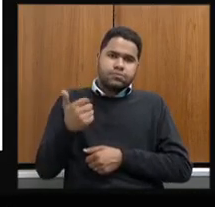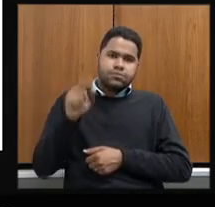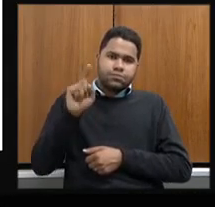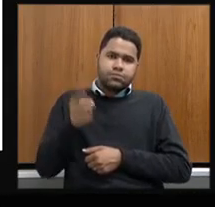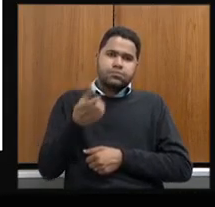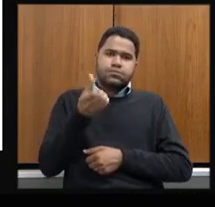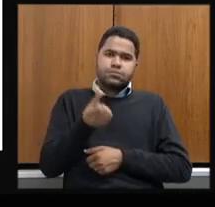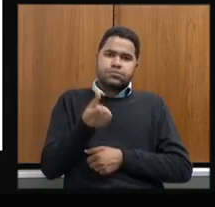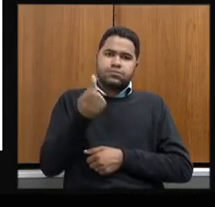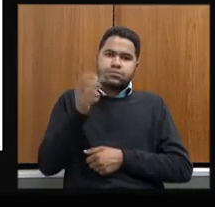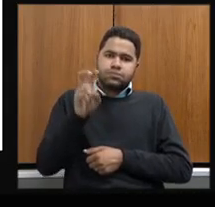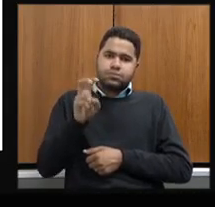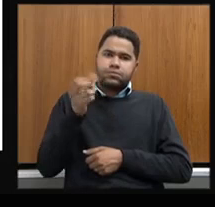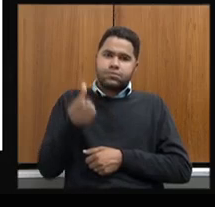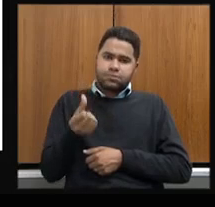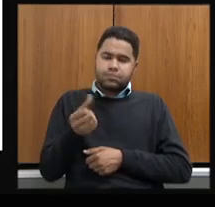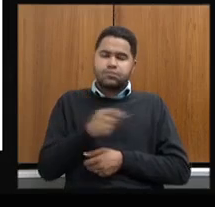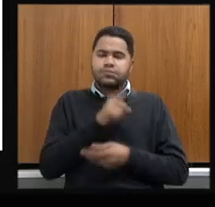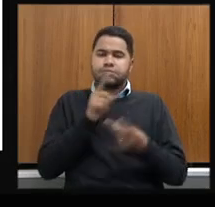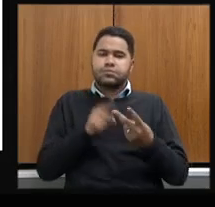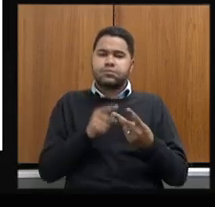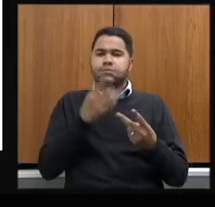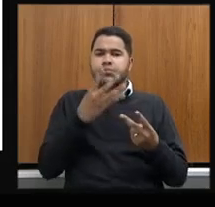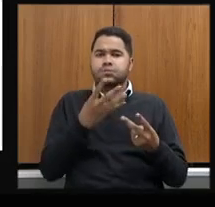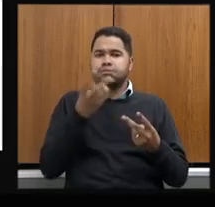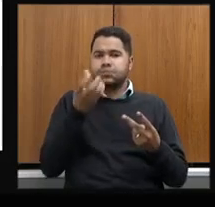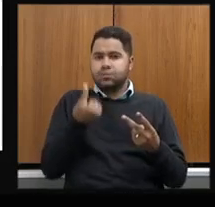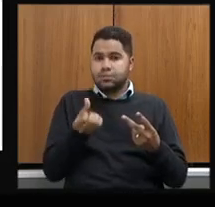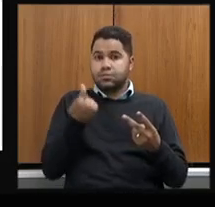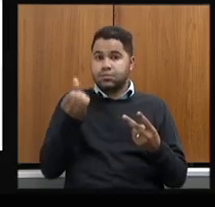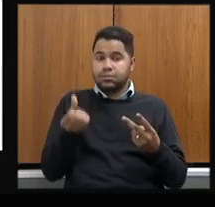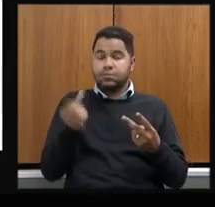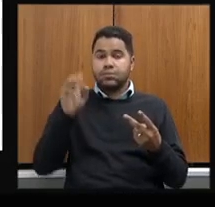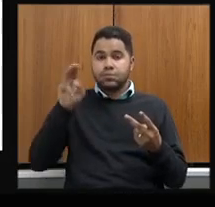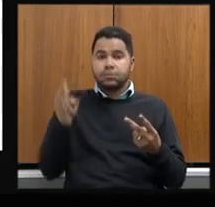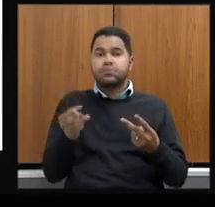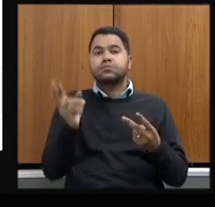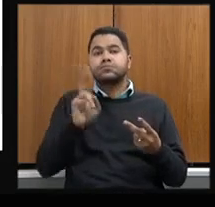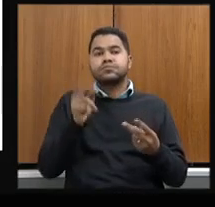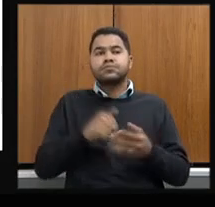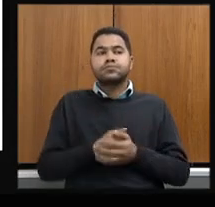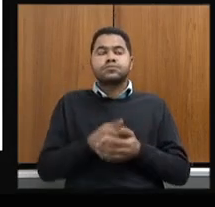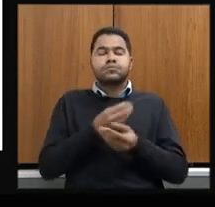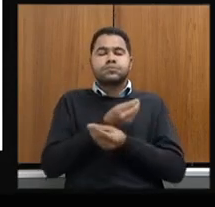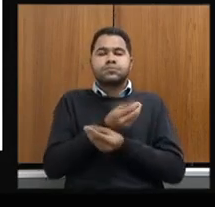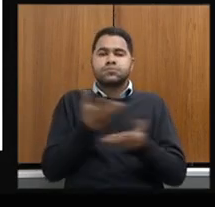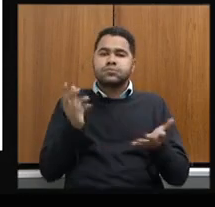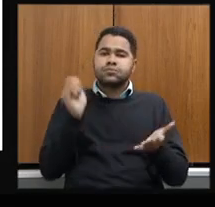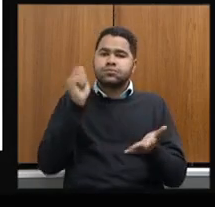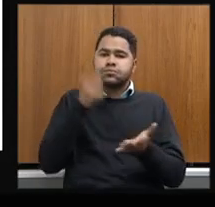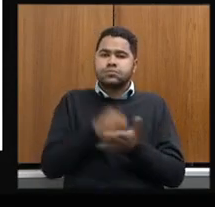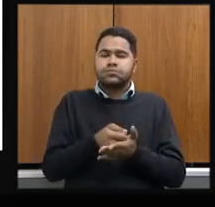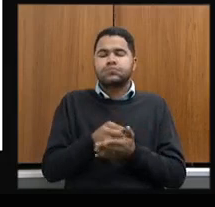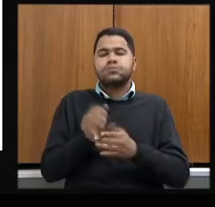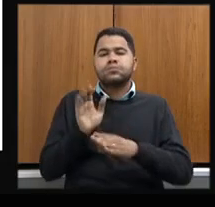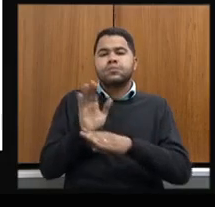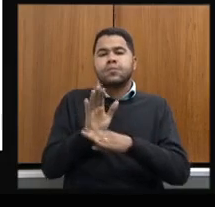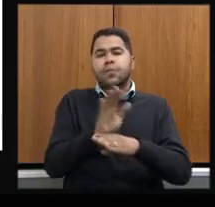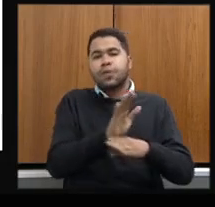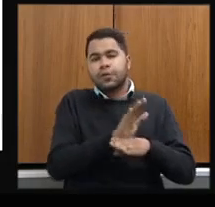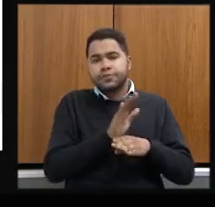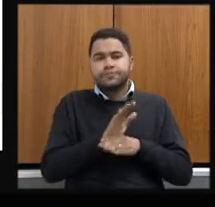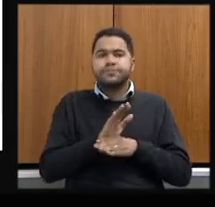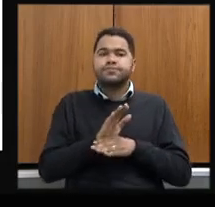20.656 servidores e 466 milhões de reais a concessão e pagamento de benefícios por